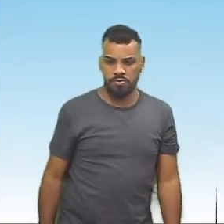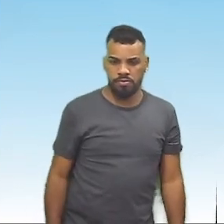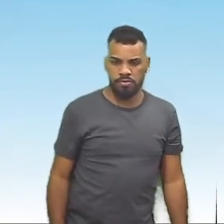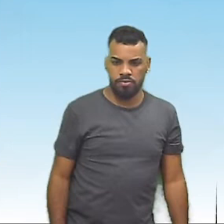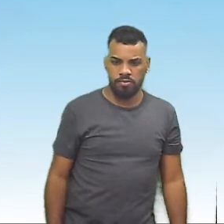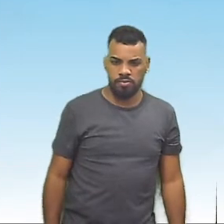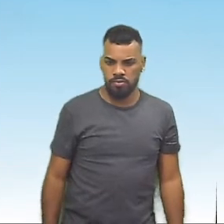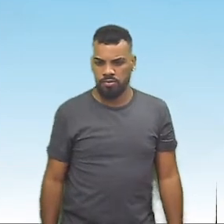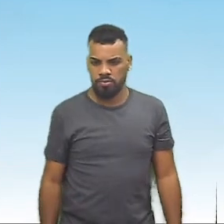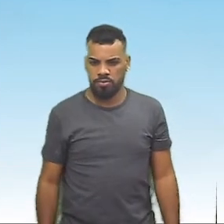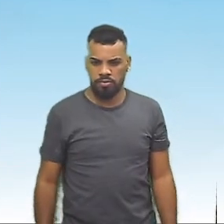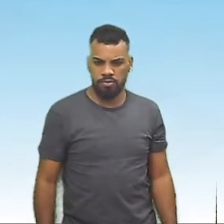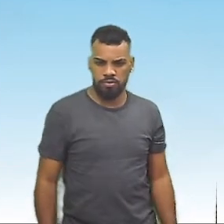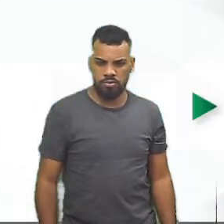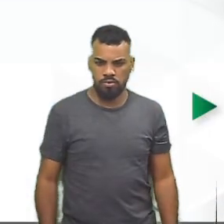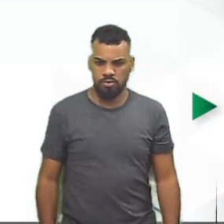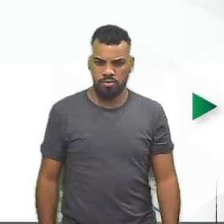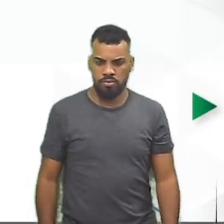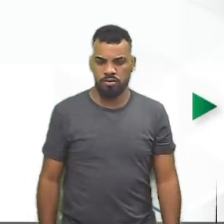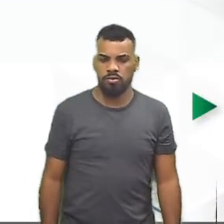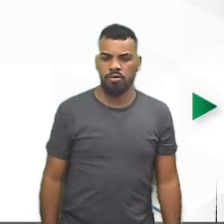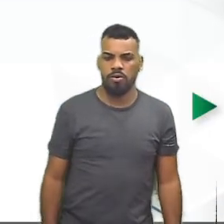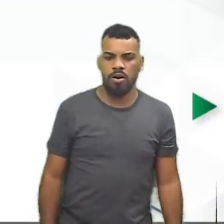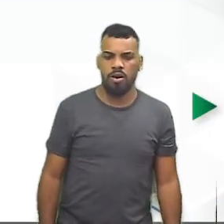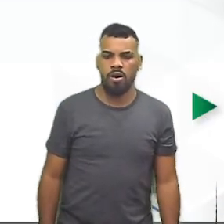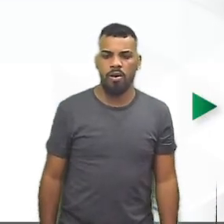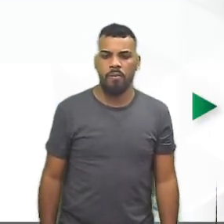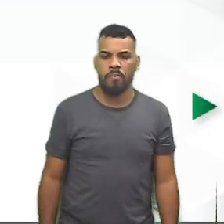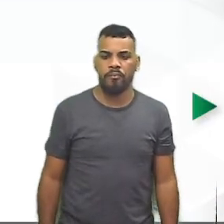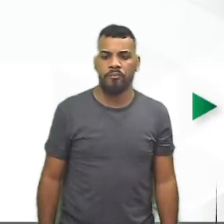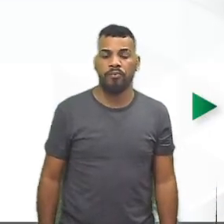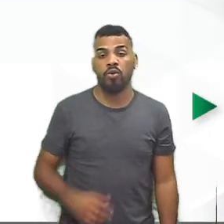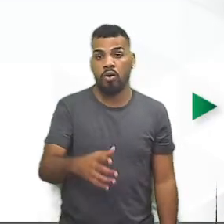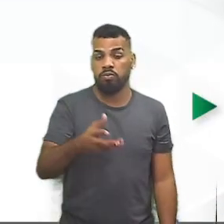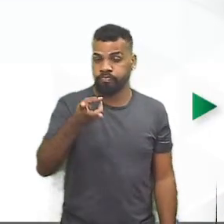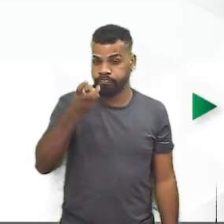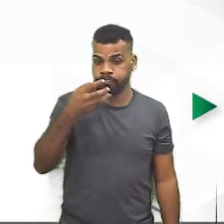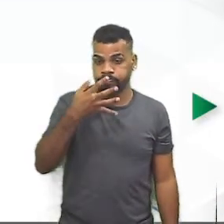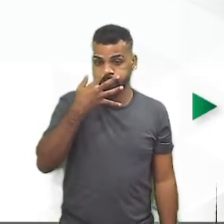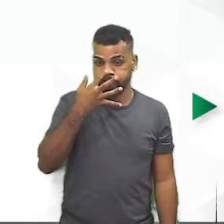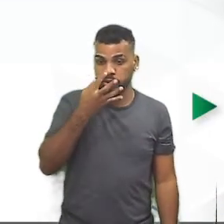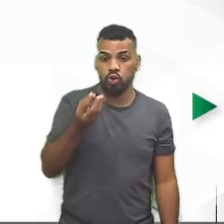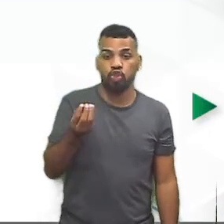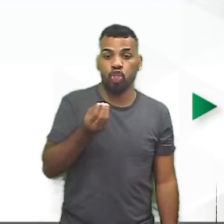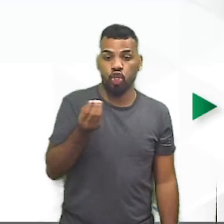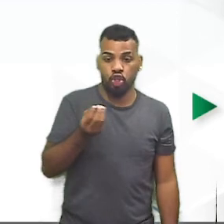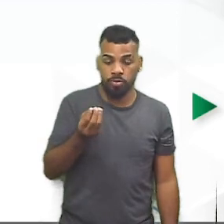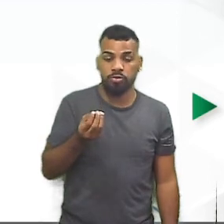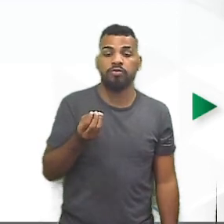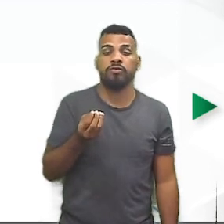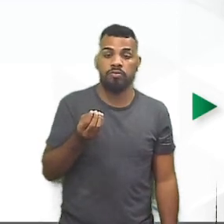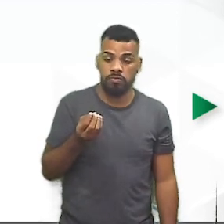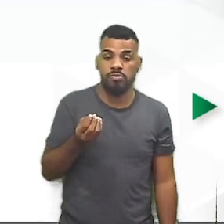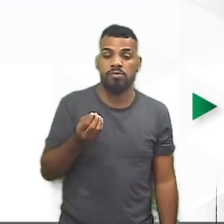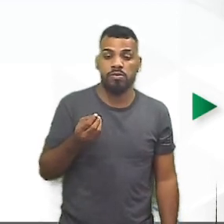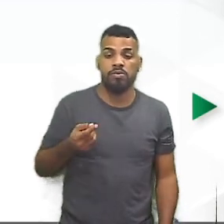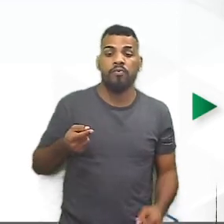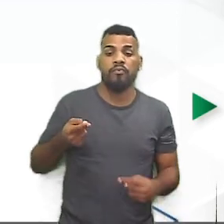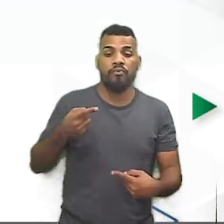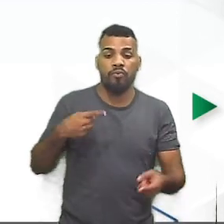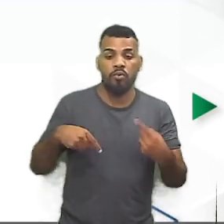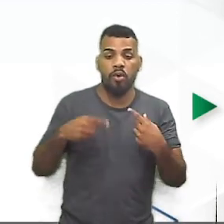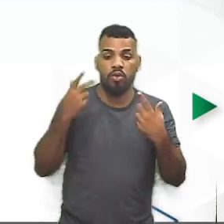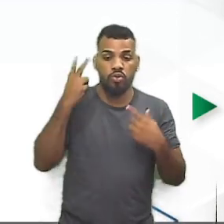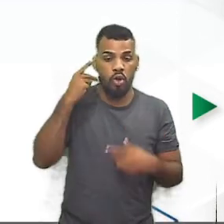essa imagem da inversão térmica fosse para que vocês observassem melhor essa questão do fluxo, que é o